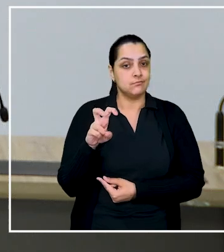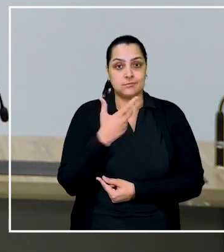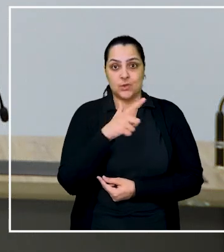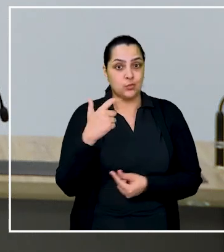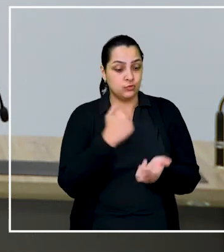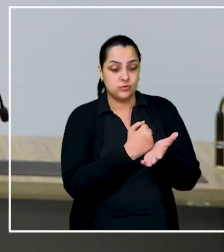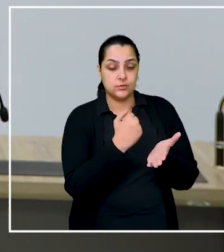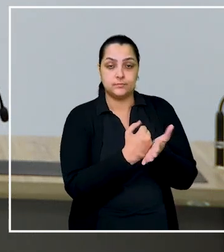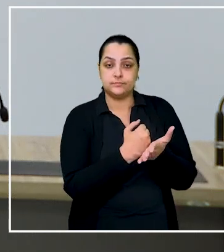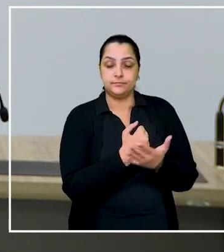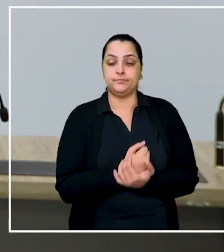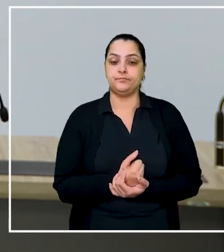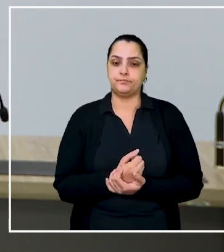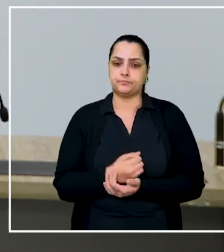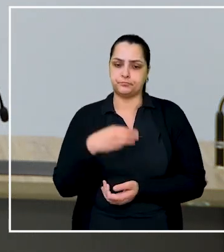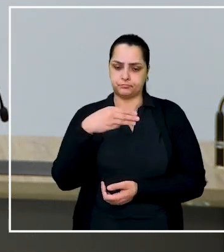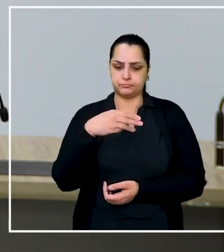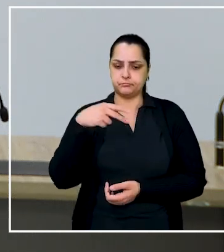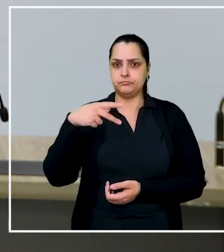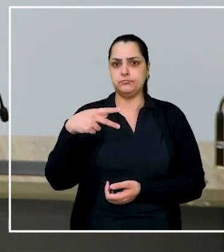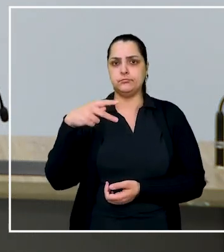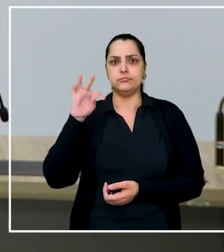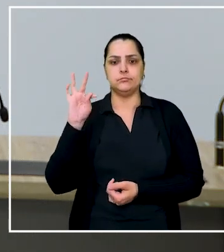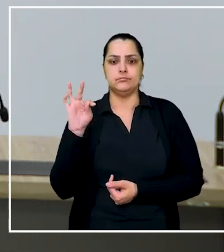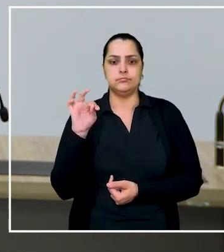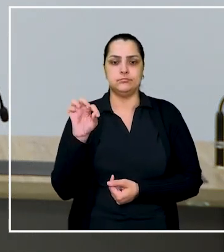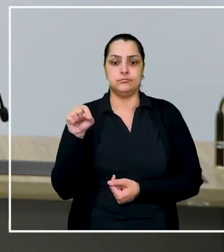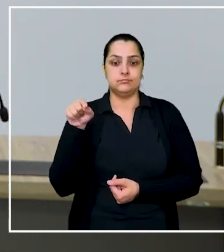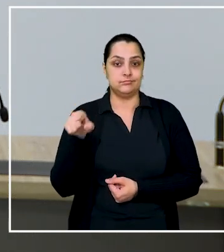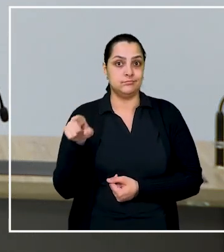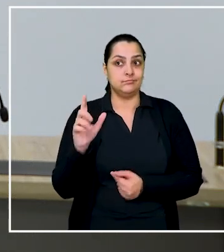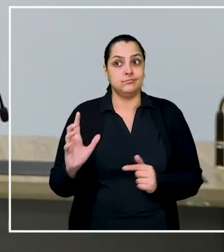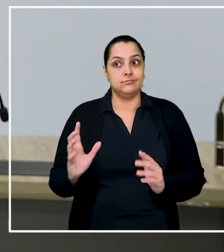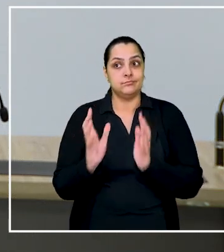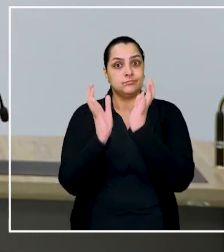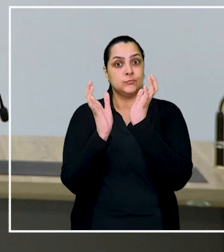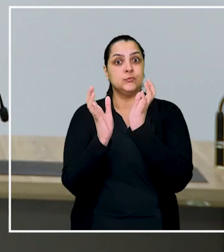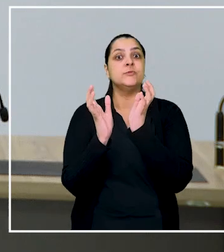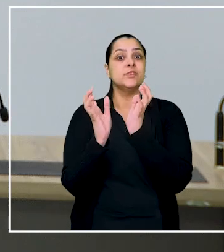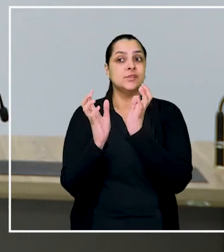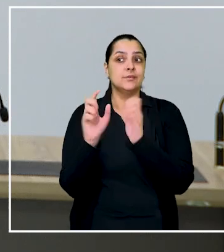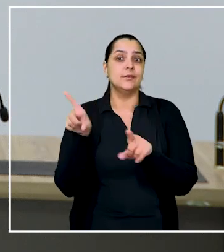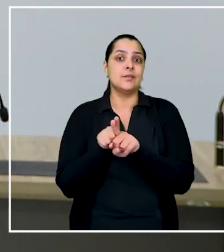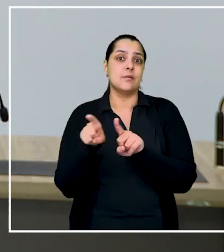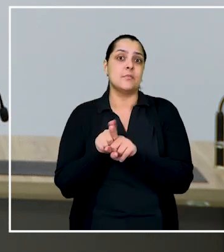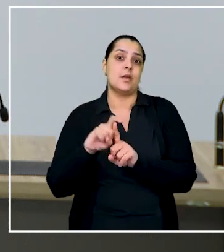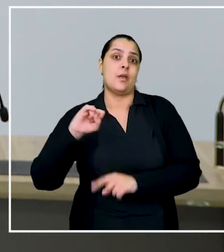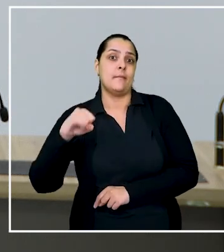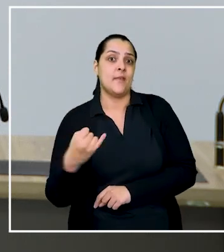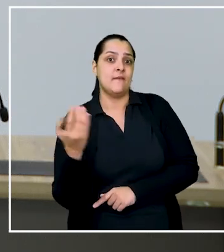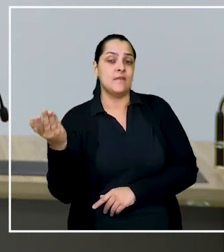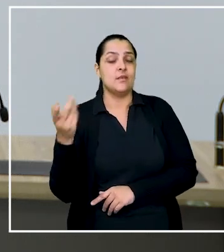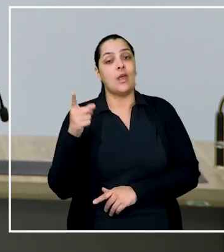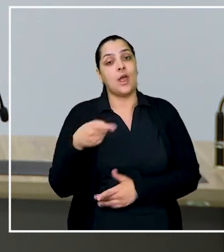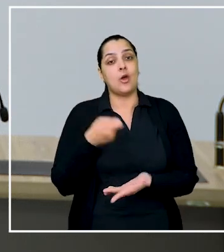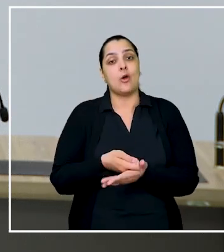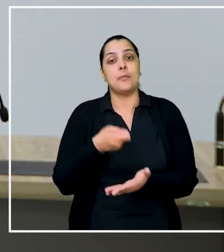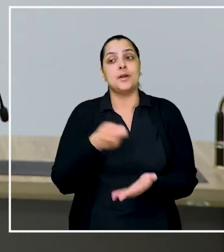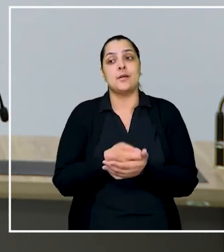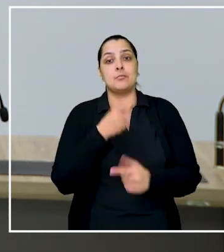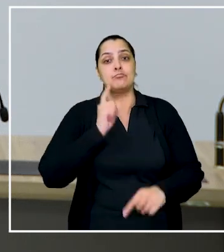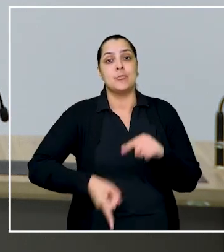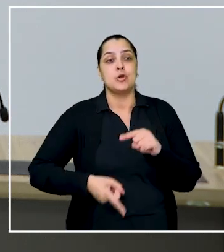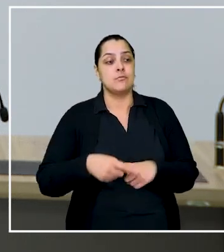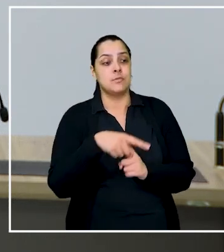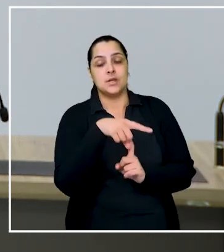local e não tinha carteira assinada. Para o MPT, a usina era a única beneficiária da produção daquela região e, por isso, tinha o dever legal